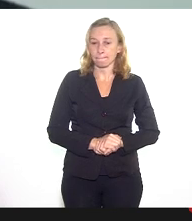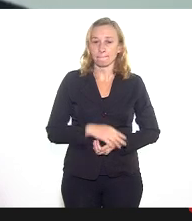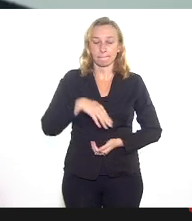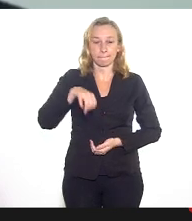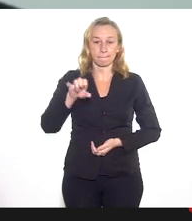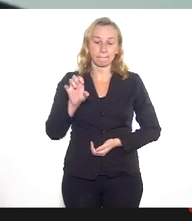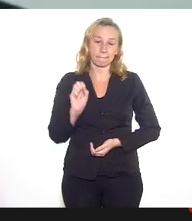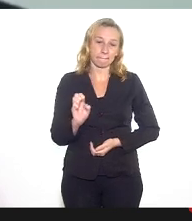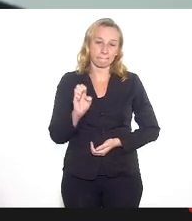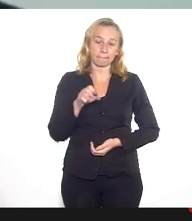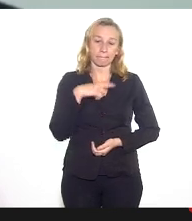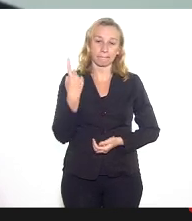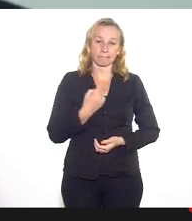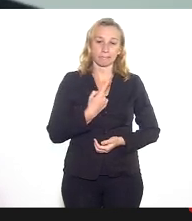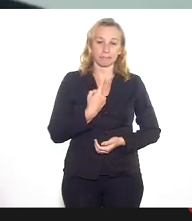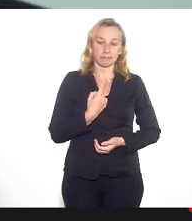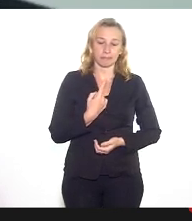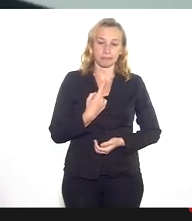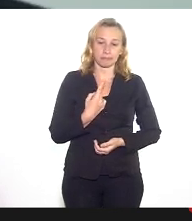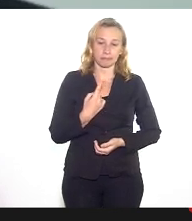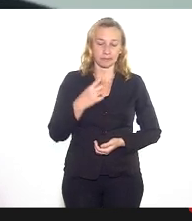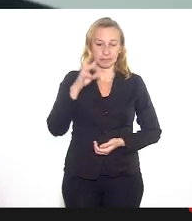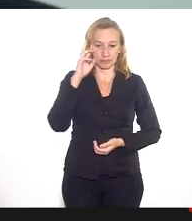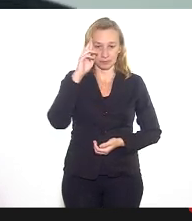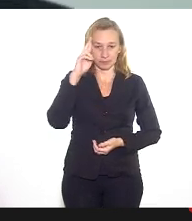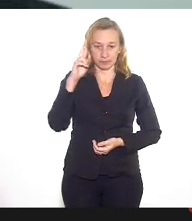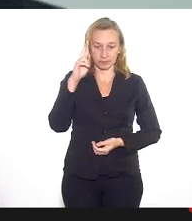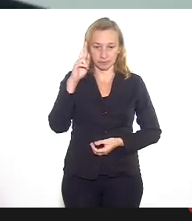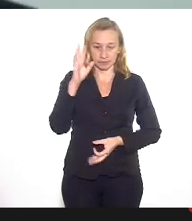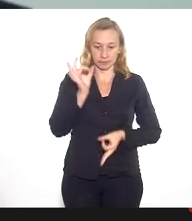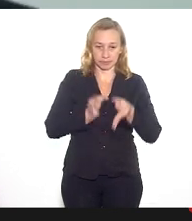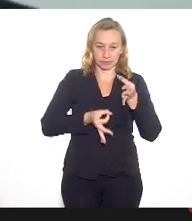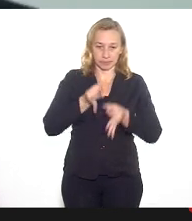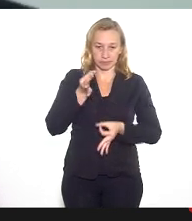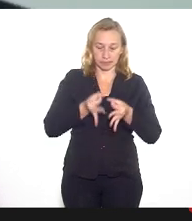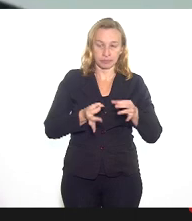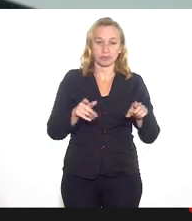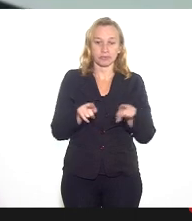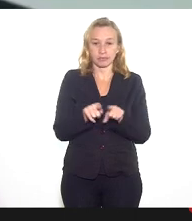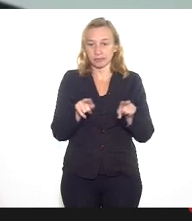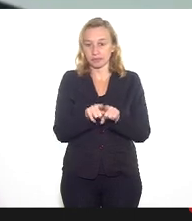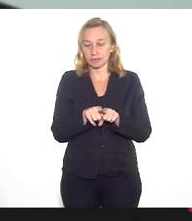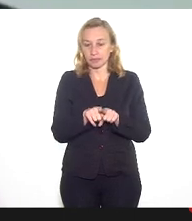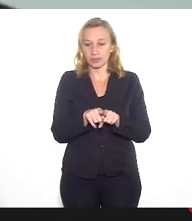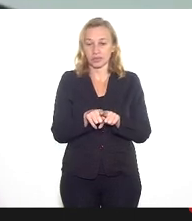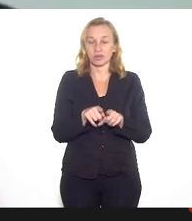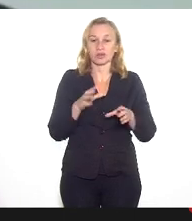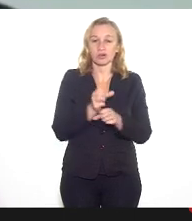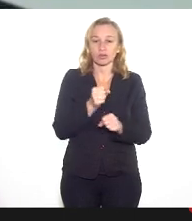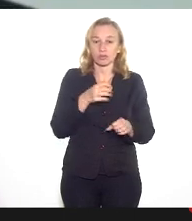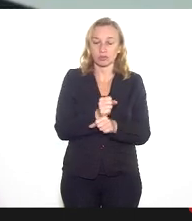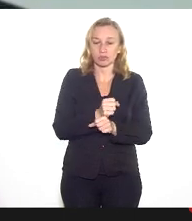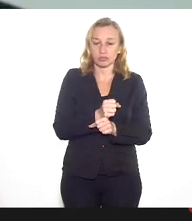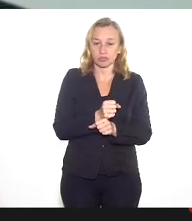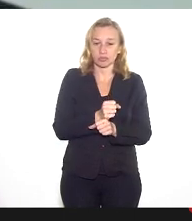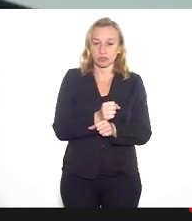nosso gerente jurídico, e o Frederico Pereira, nosso gerente de contabilidade tributária,